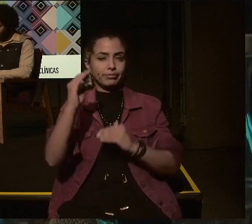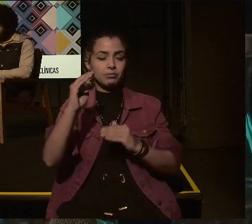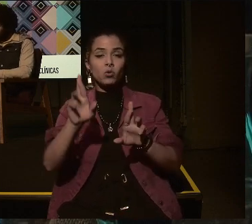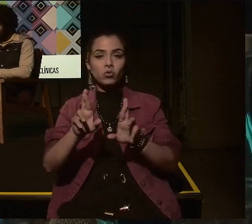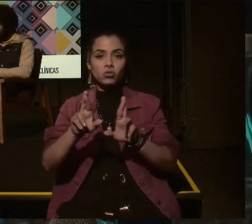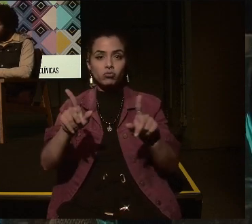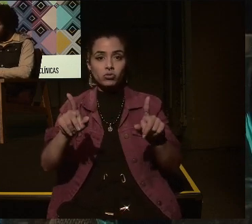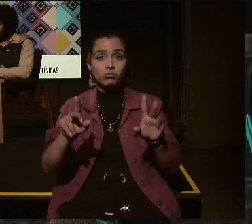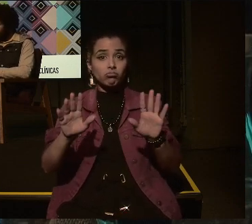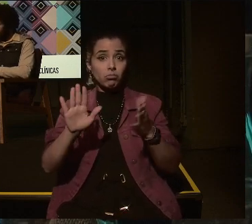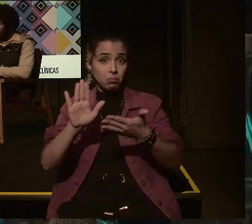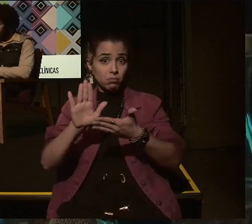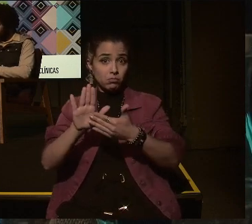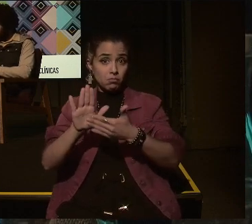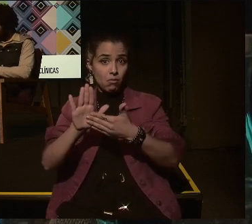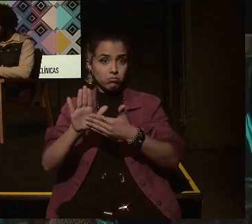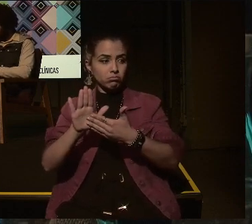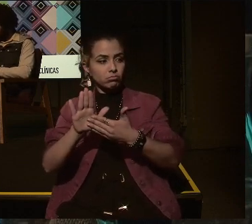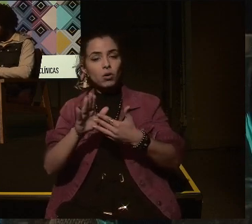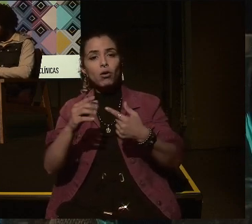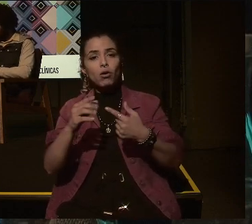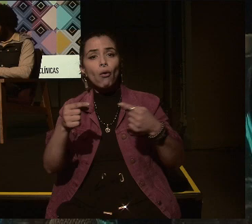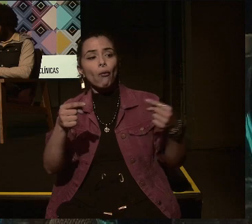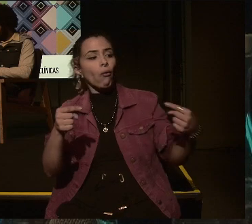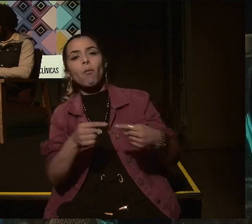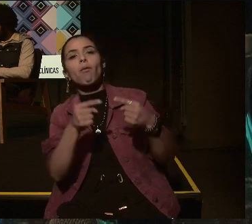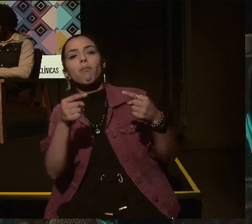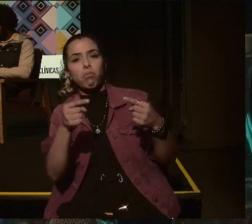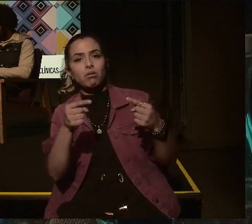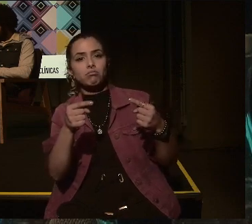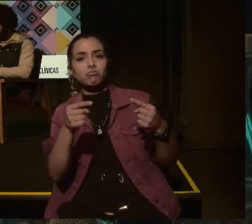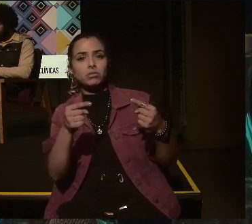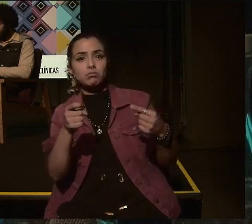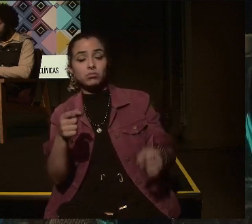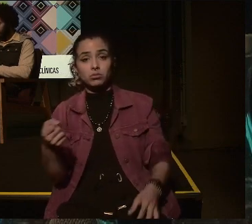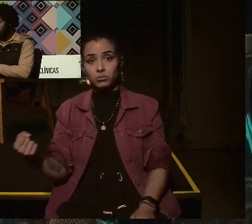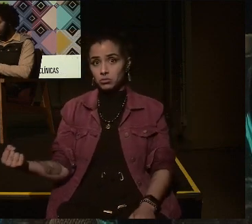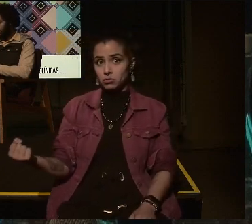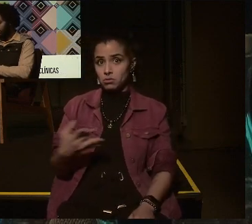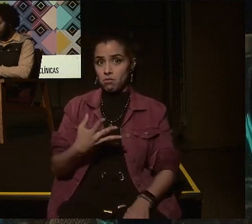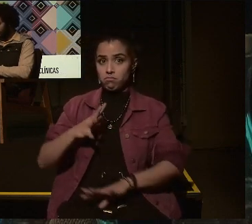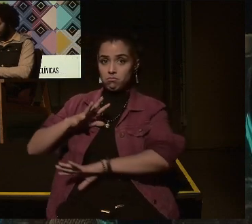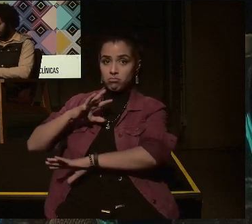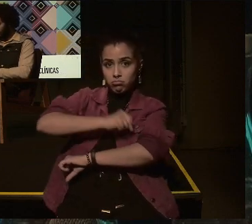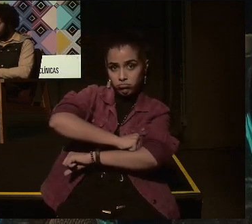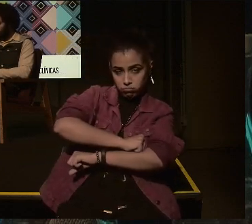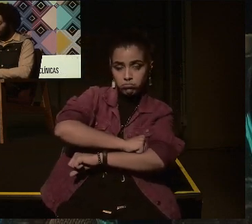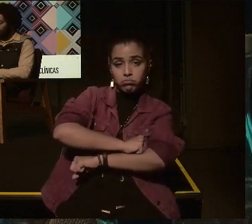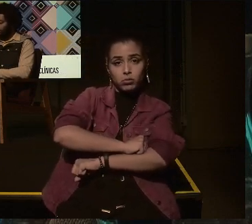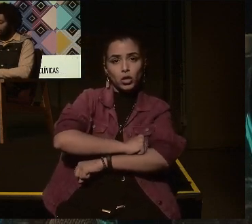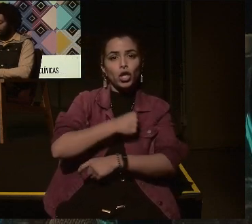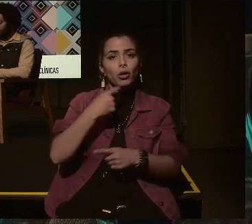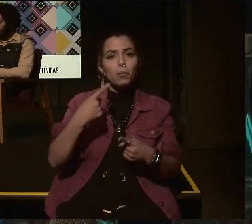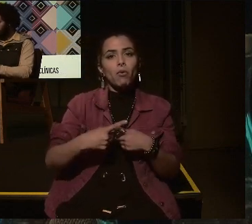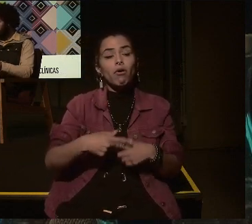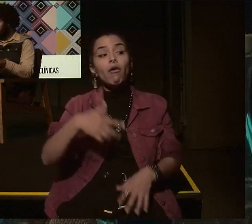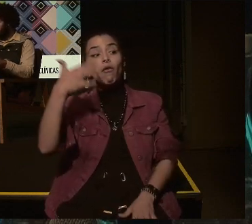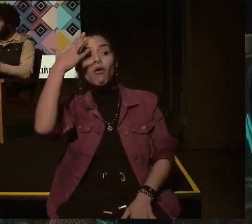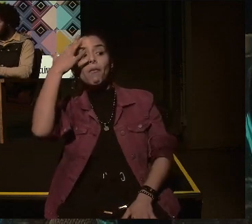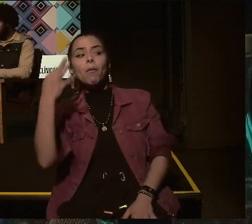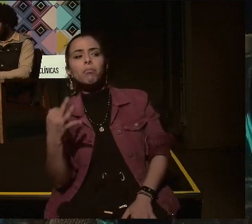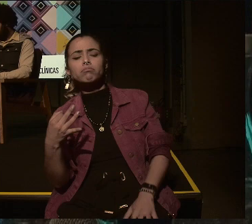para esse tipo de proposta. Combina com um neoliberalismo que já entendeu que a discussão de raça da